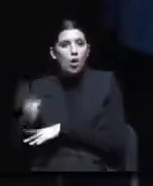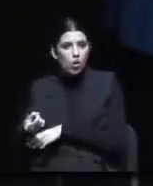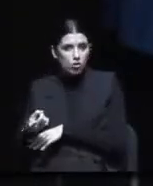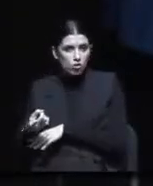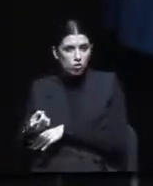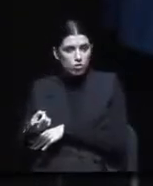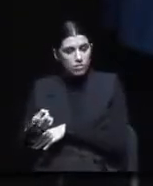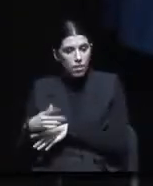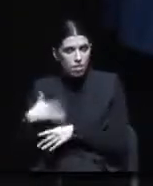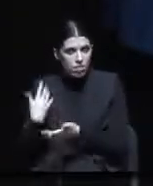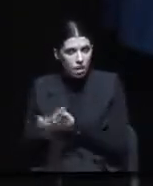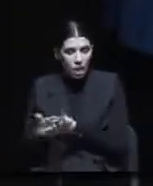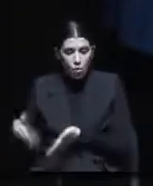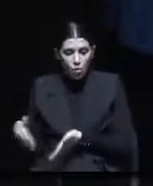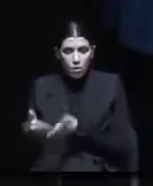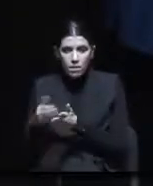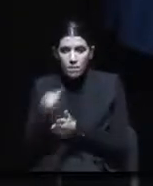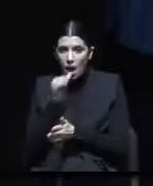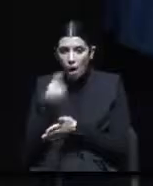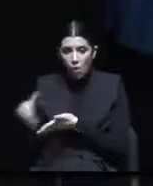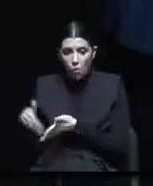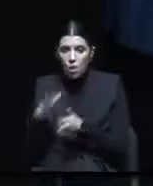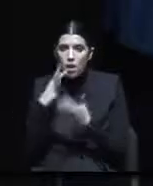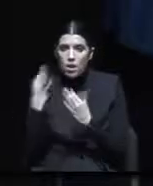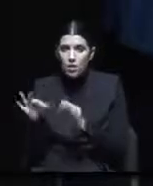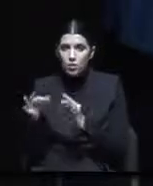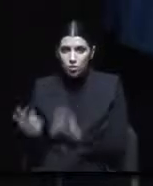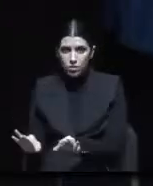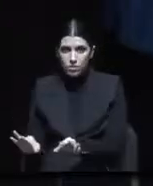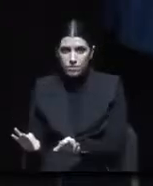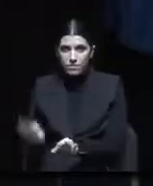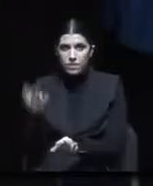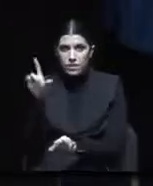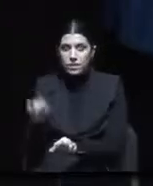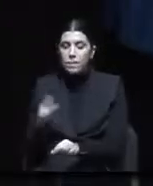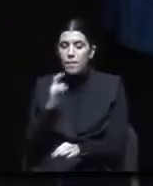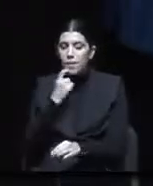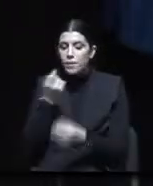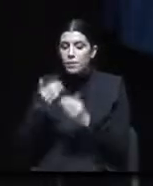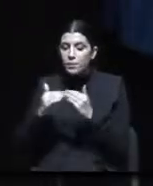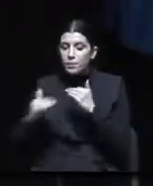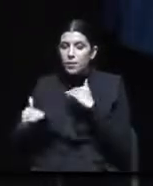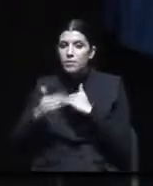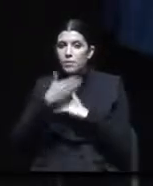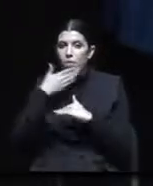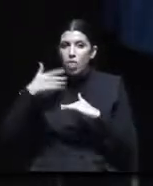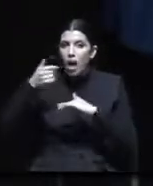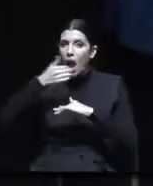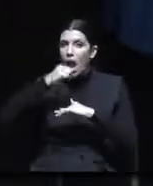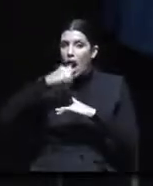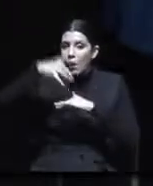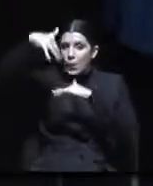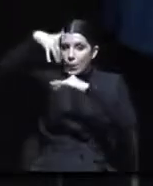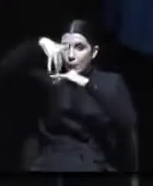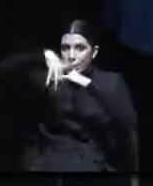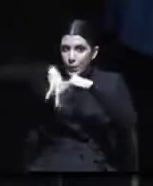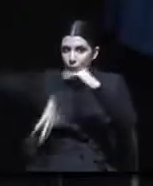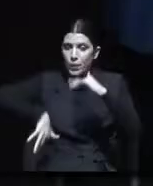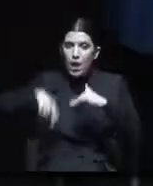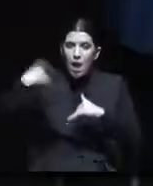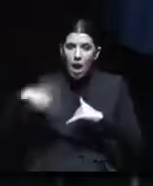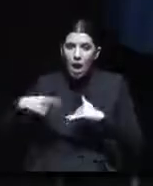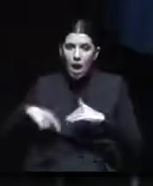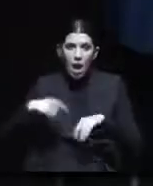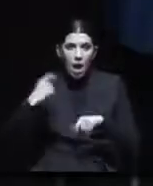da renaturalização do caminho natural da água e da implementação de pavimentos permeáveis? E, por fim, estão em curso